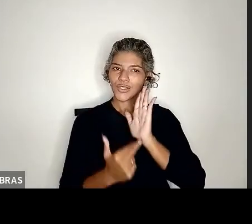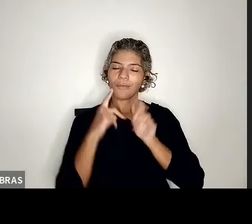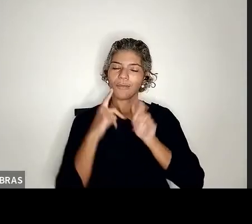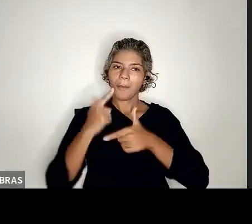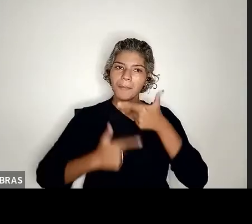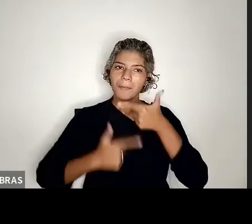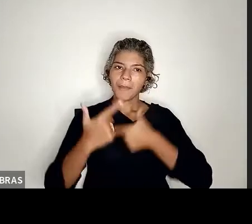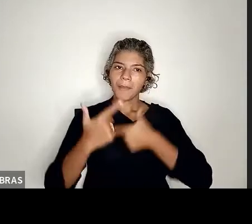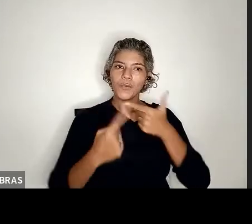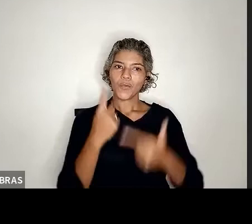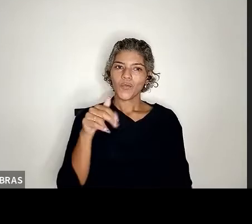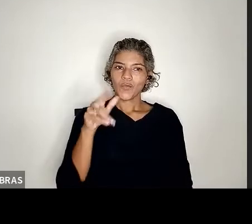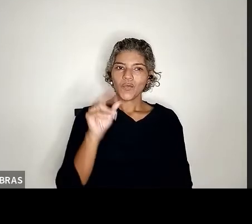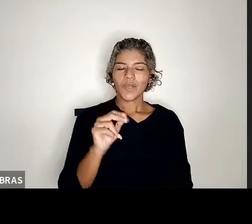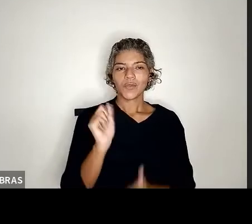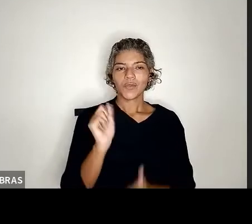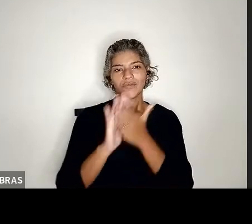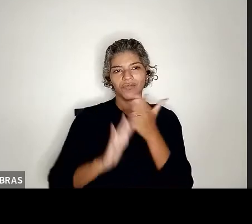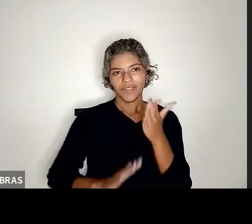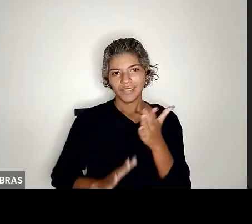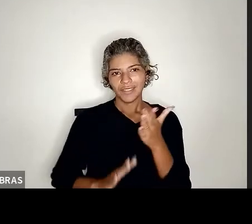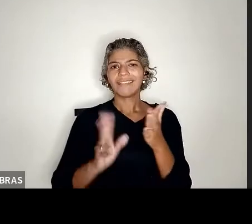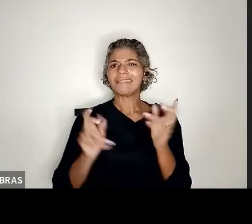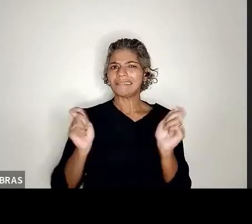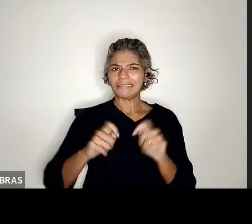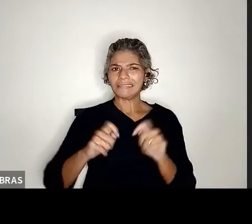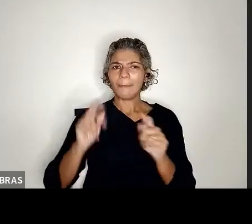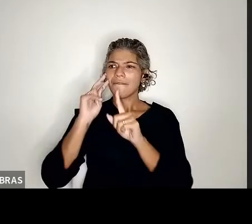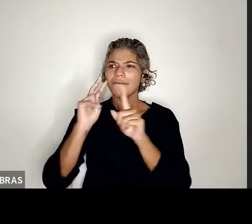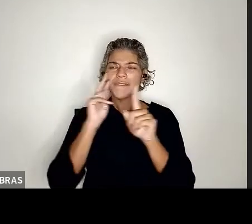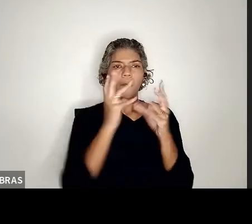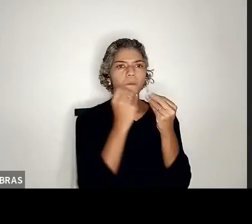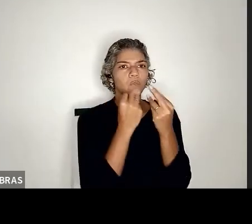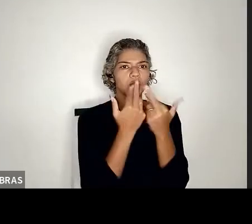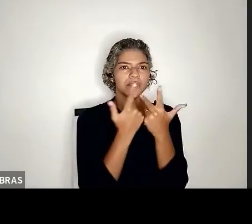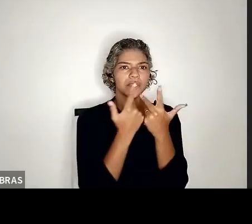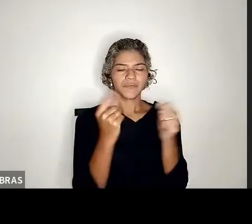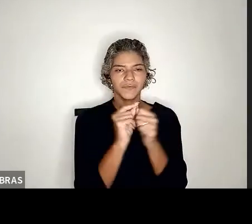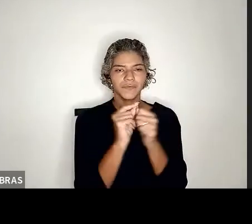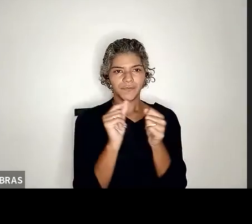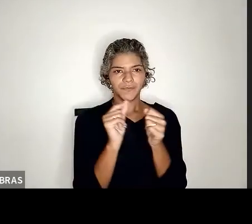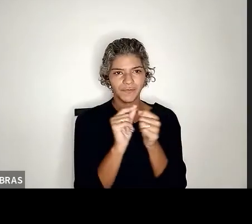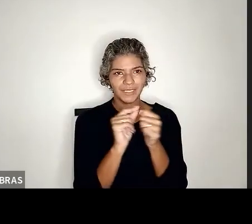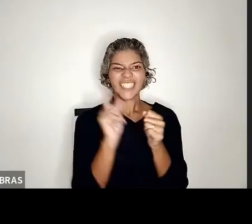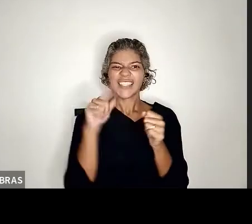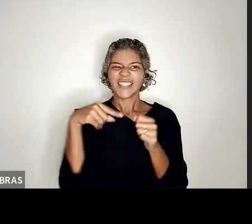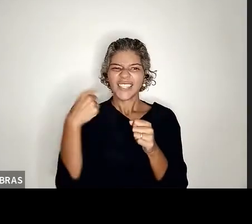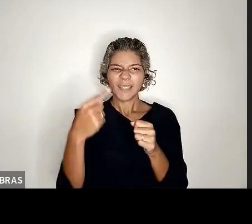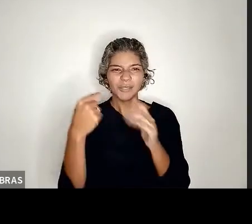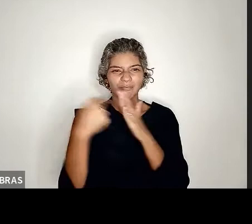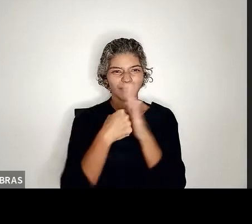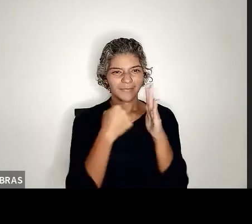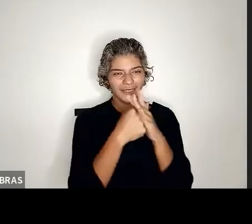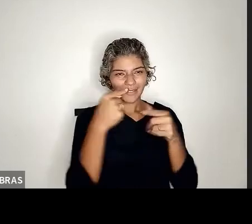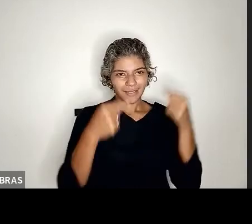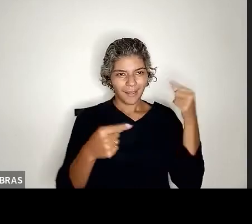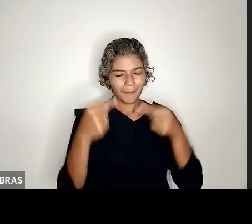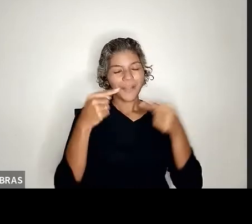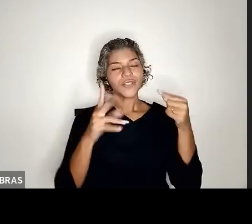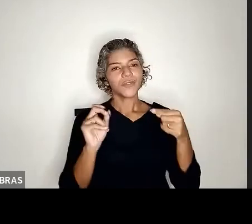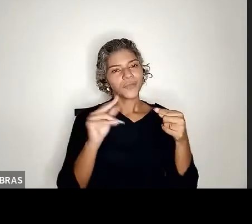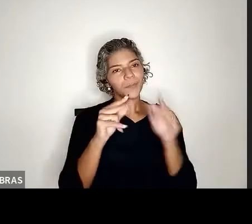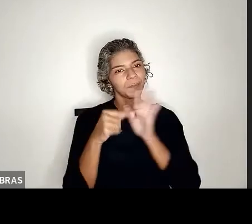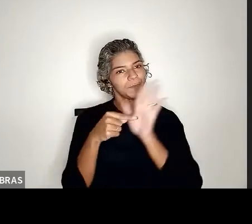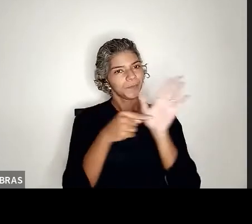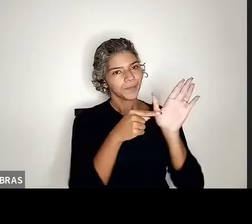da rede, que dá para ver a quantidade de coisas que a gente fez. Depois, no debate, eu posso falar de dois, aí já vou encerrar agora, de dois projetos que a gente está desenvolvendo,